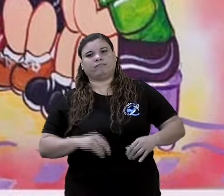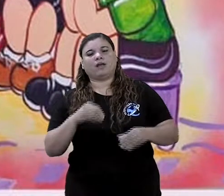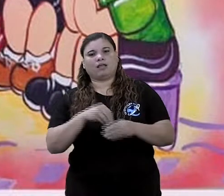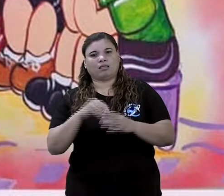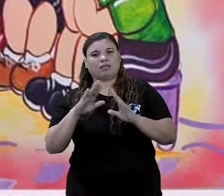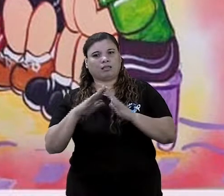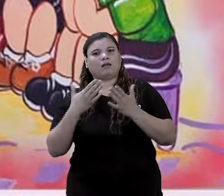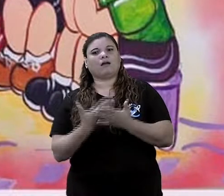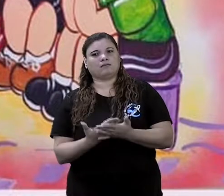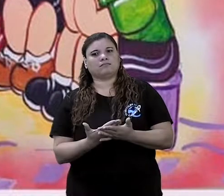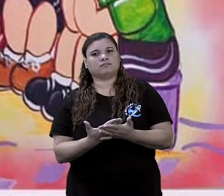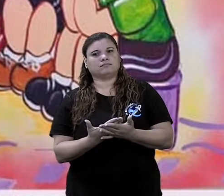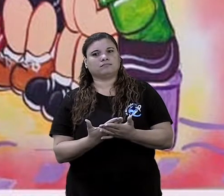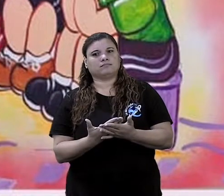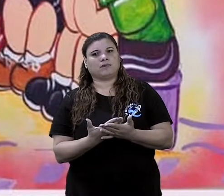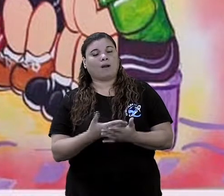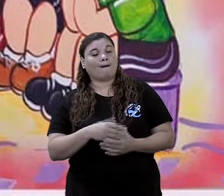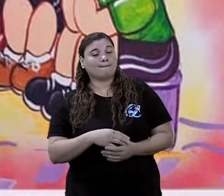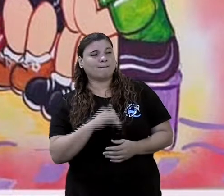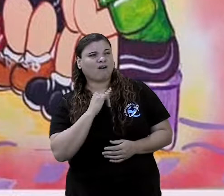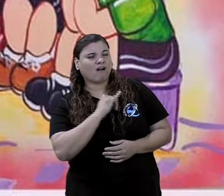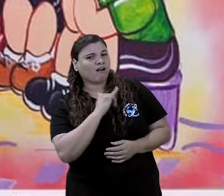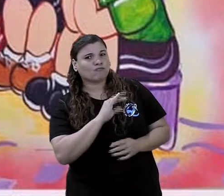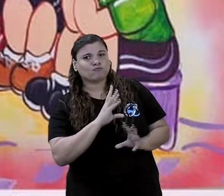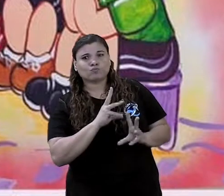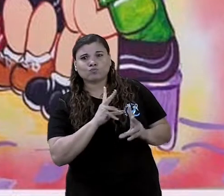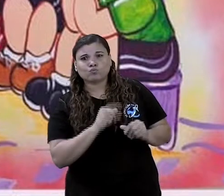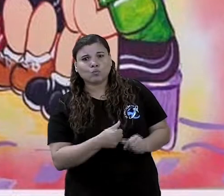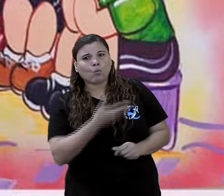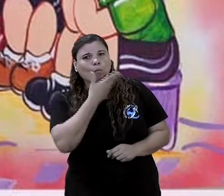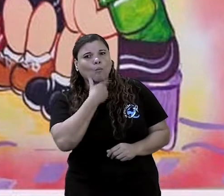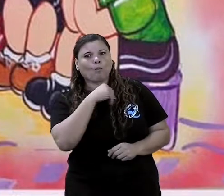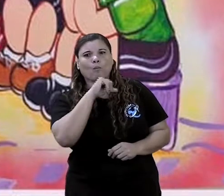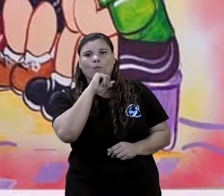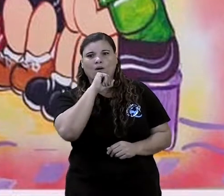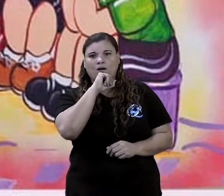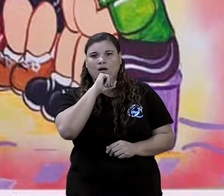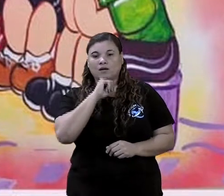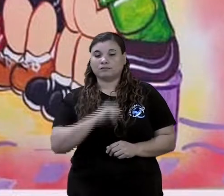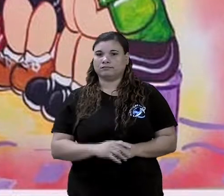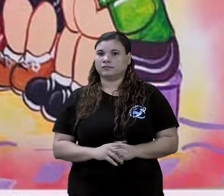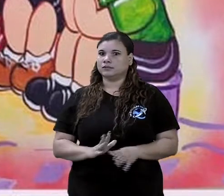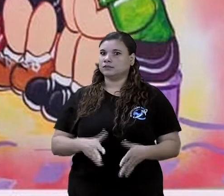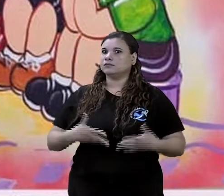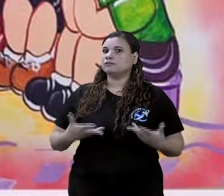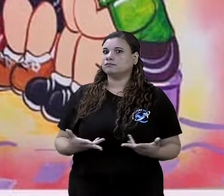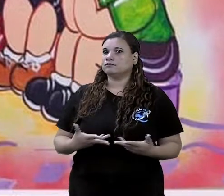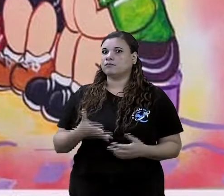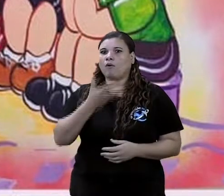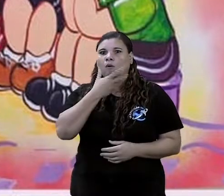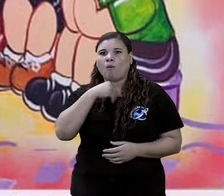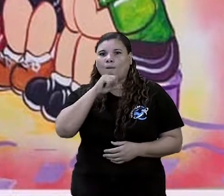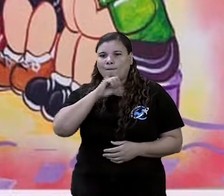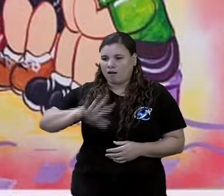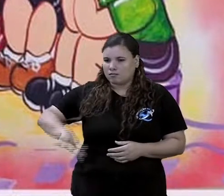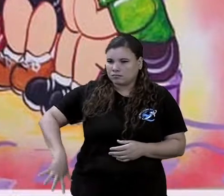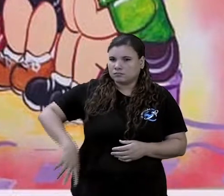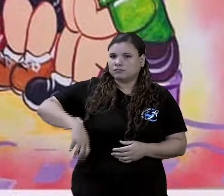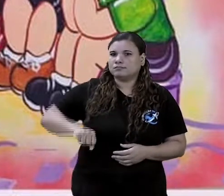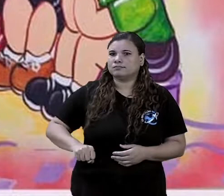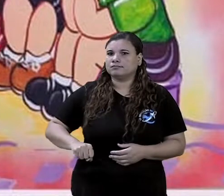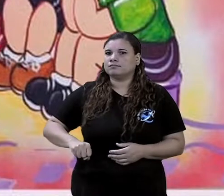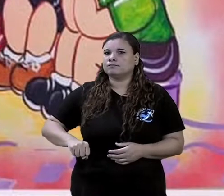e falaram com a diretora. Vitor e os outros valentões foram chamados.